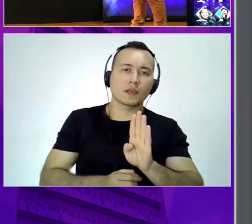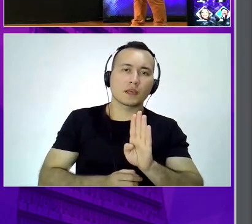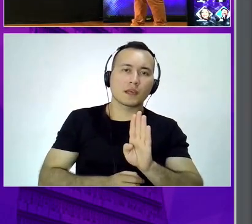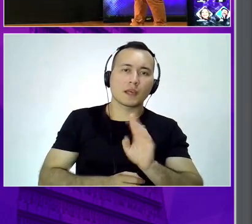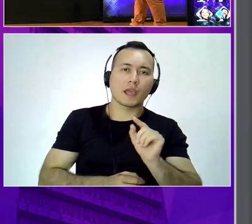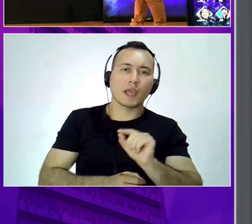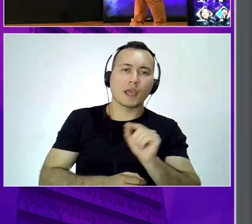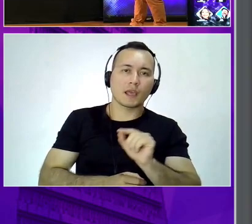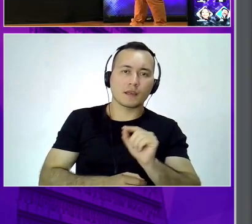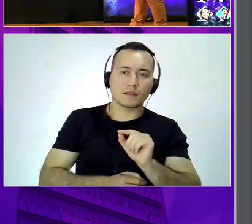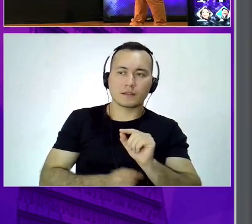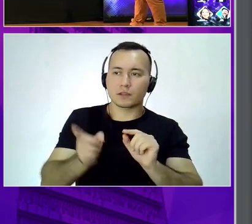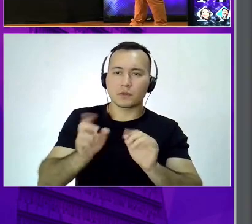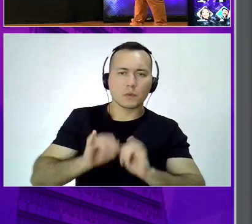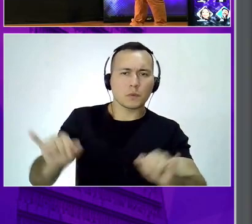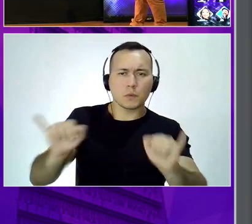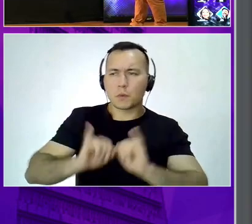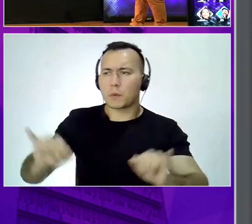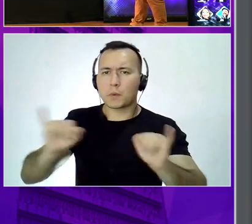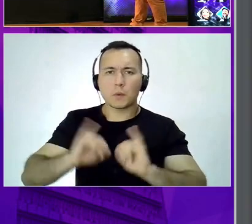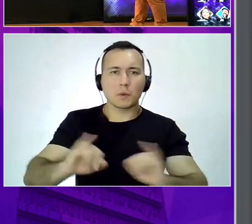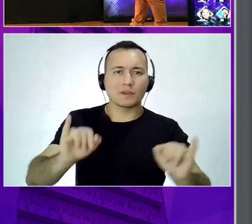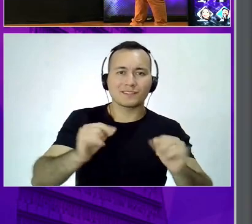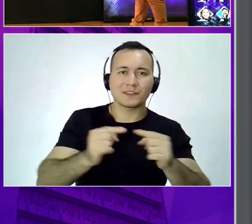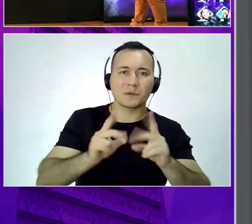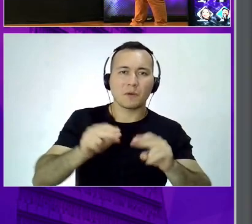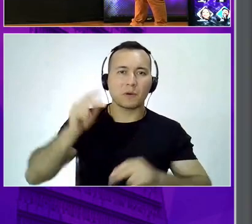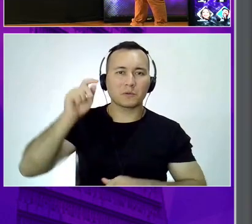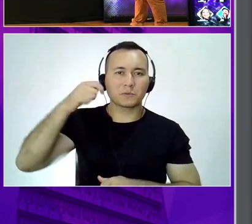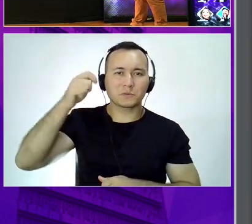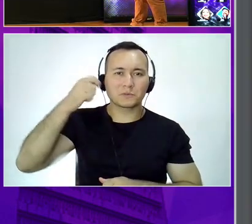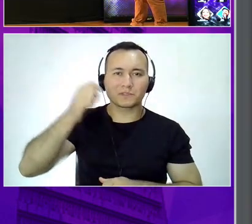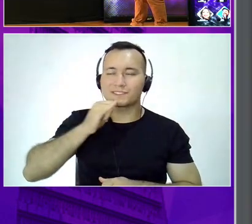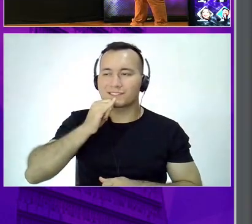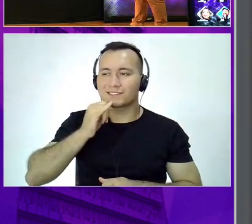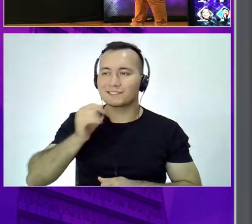além disso a gente pode trazer atores, né? O presidente, o diretor de produto,